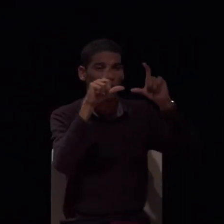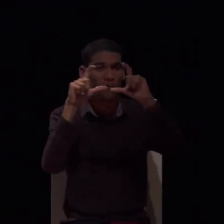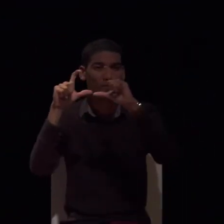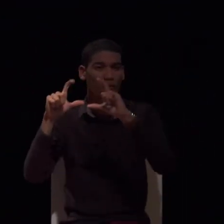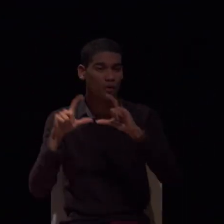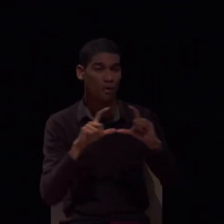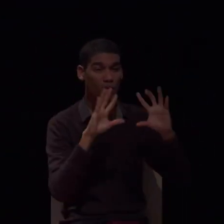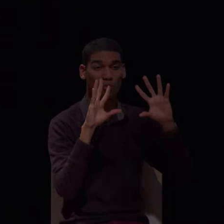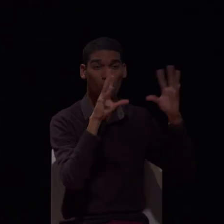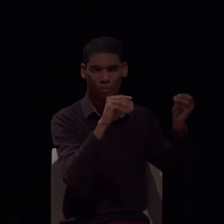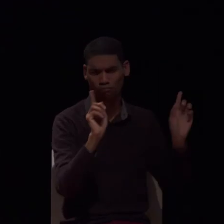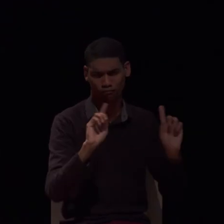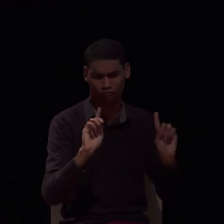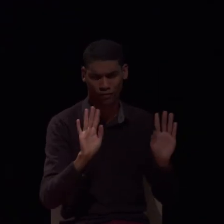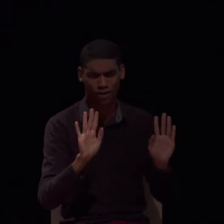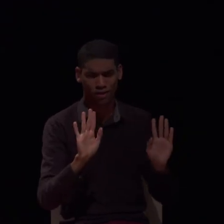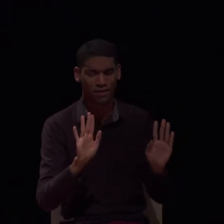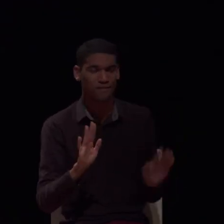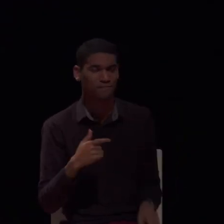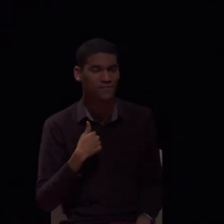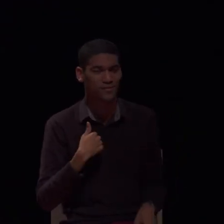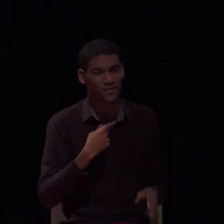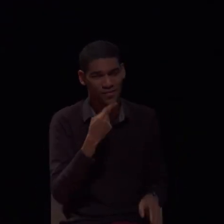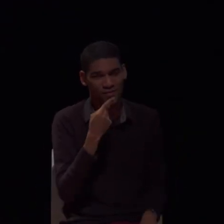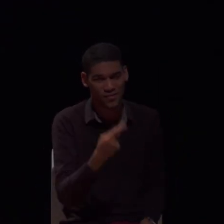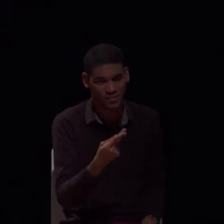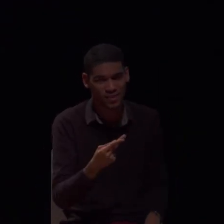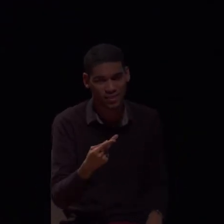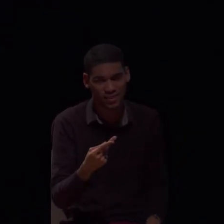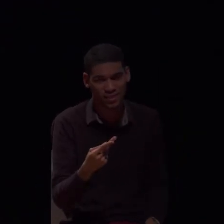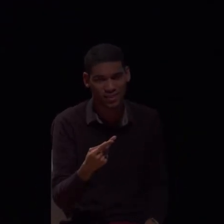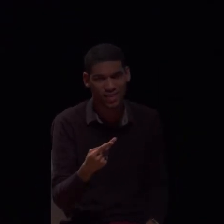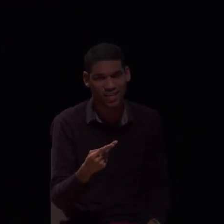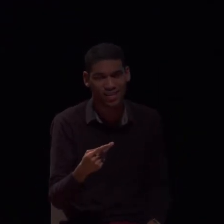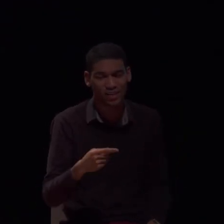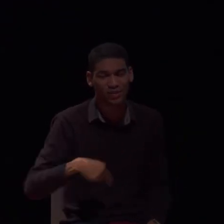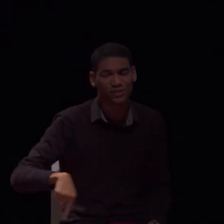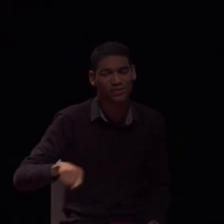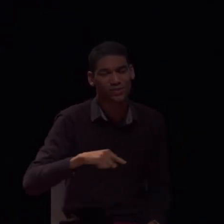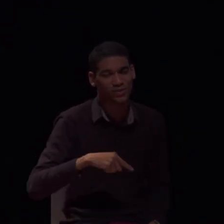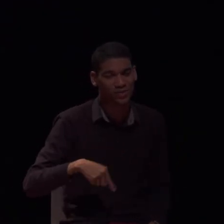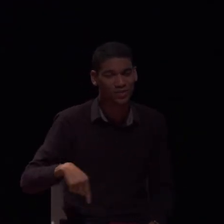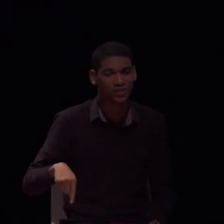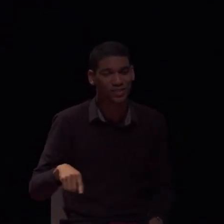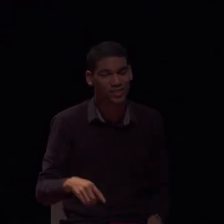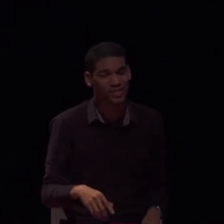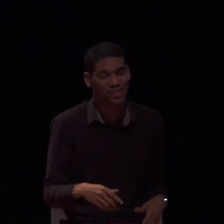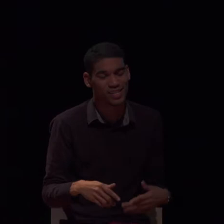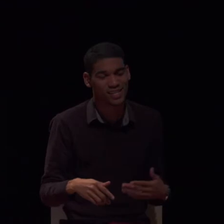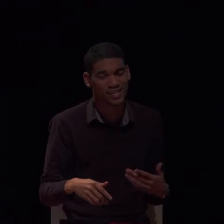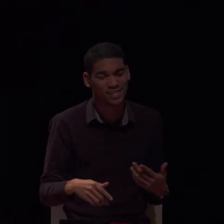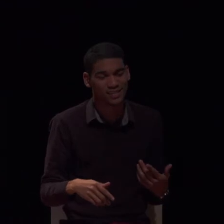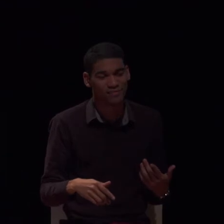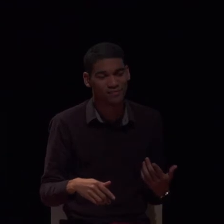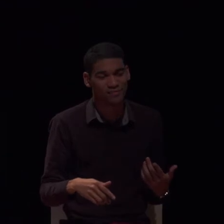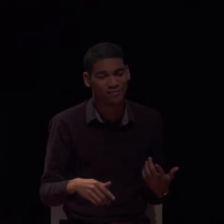todos mas a gente também vou escrever pra vocês a gente também trabalhou com com